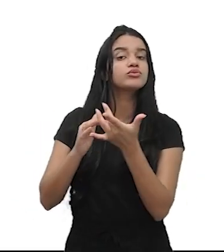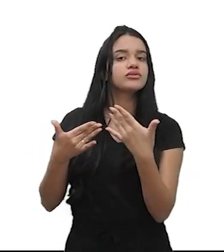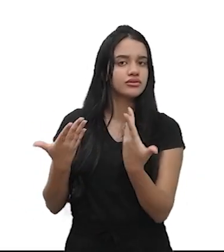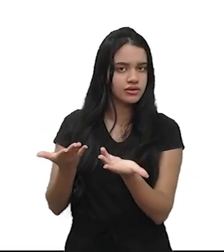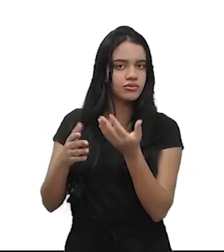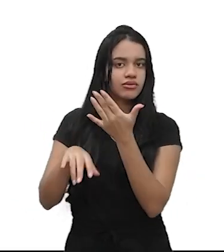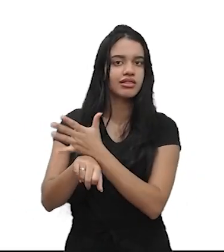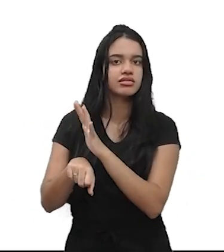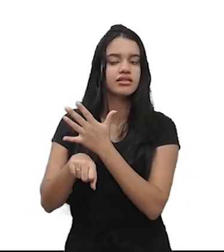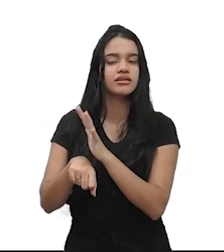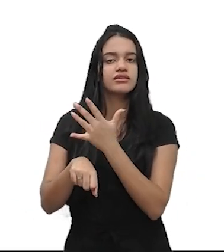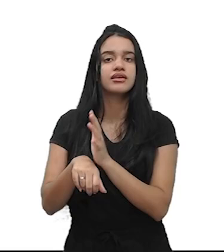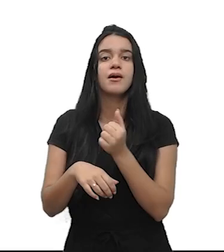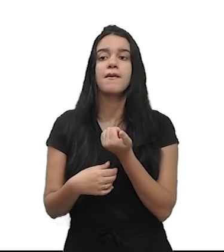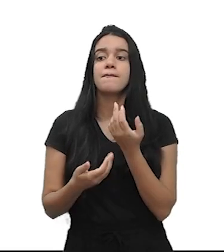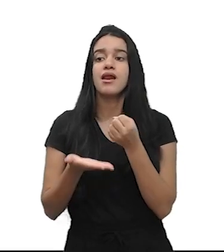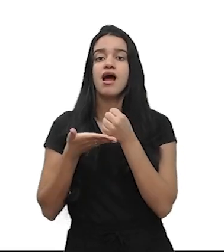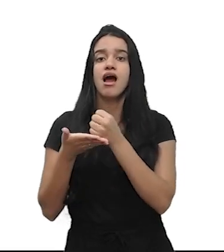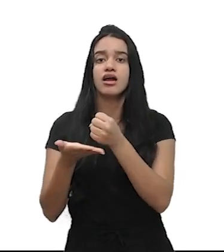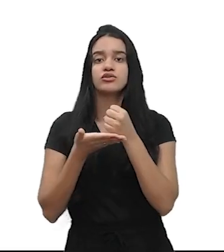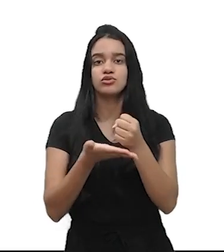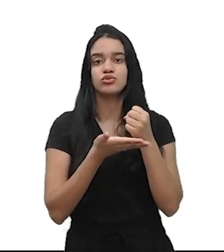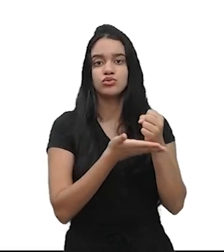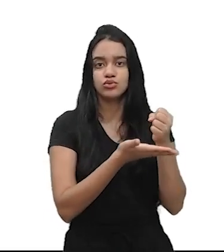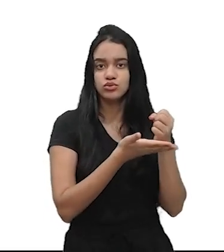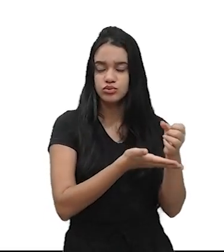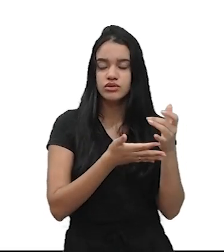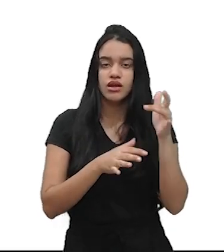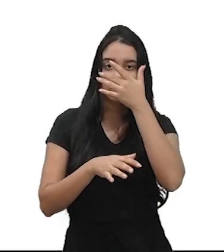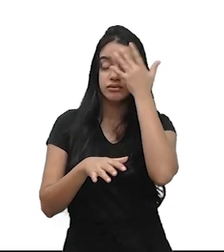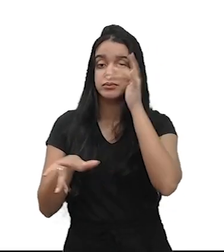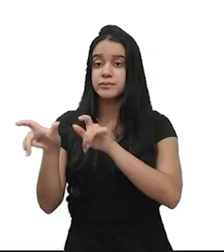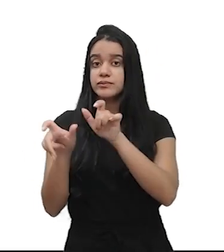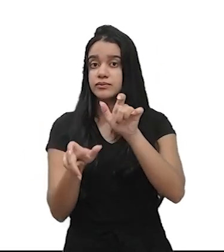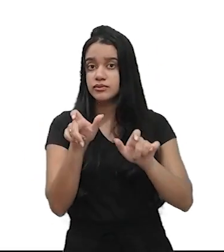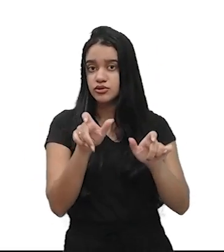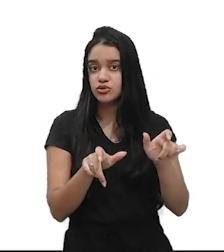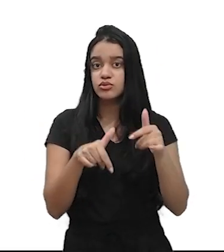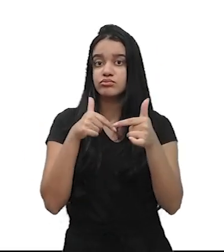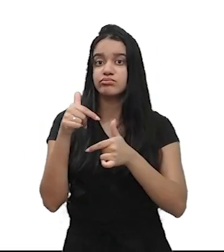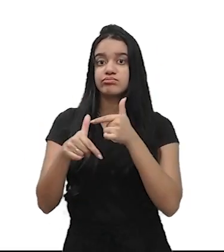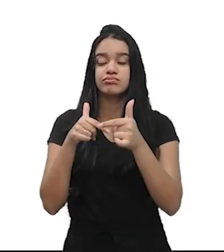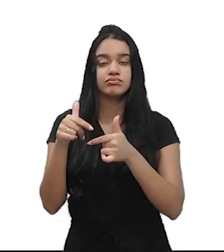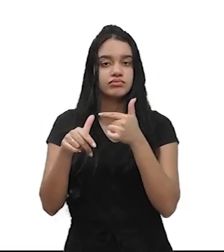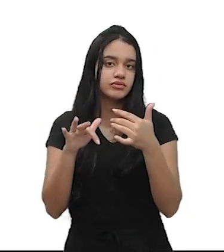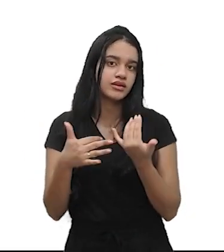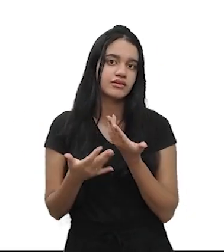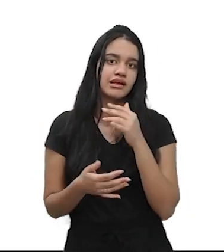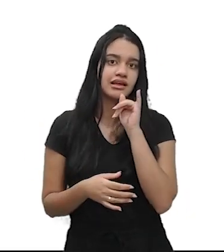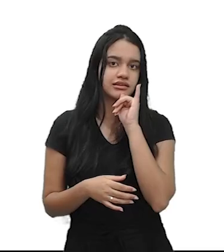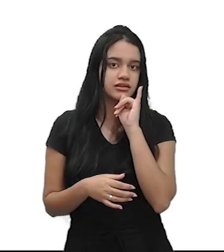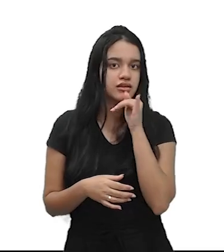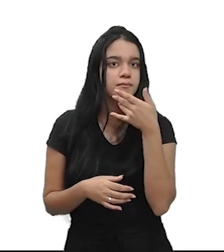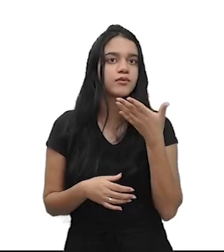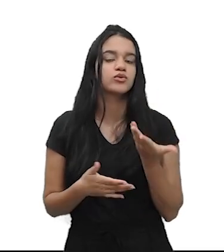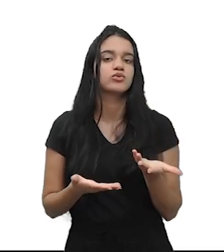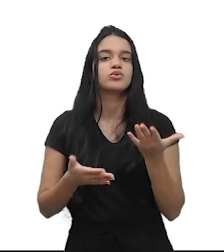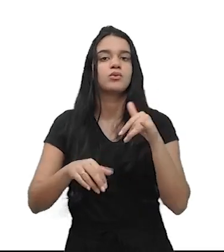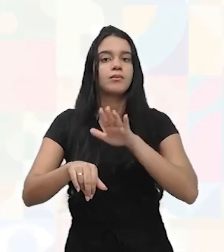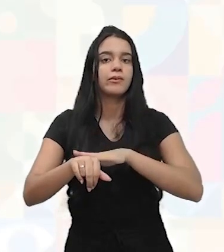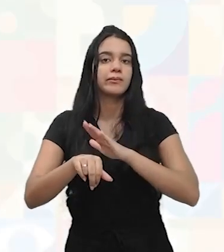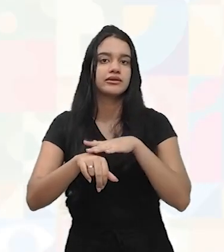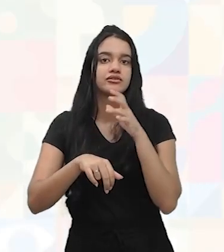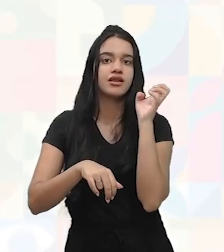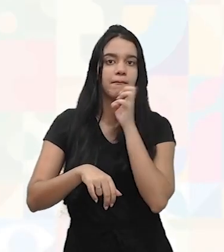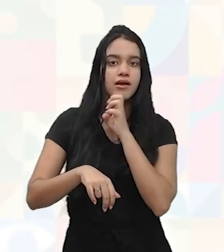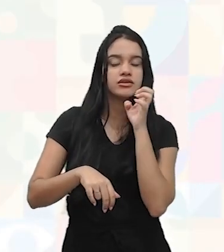treinadas para auxiliar os demais colaboradores, no caso, né, numa situação de emergência. Tá? Então, como eu havia trazido para